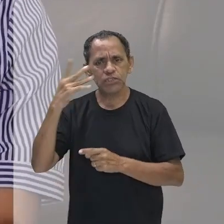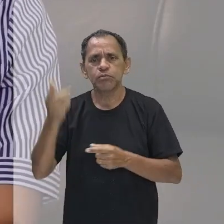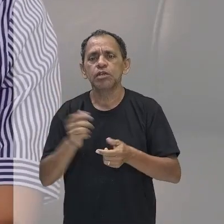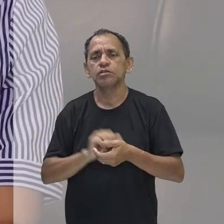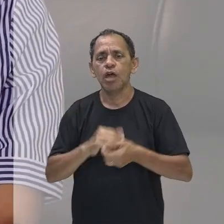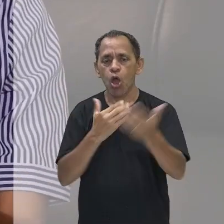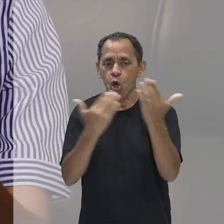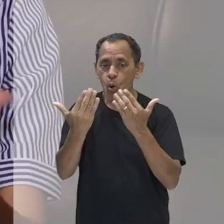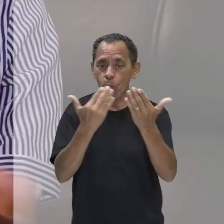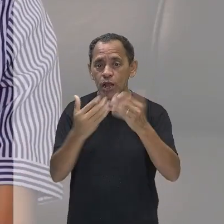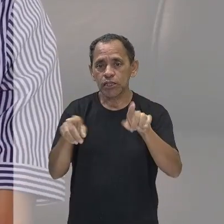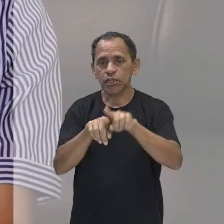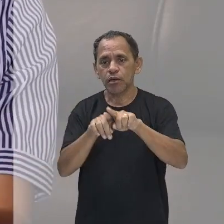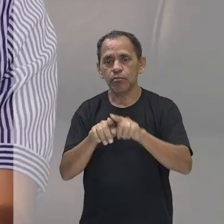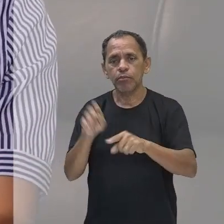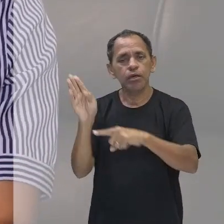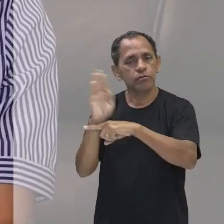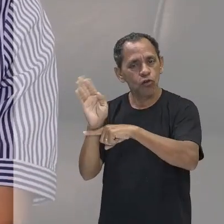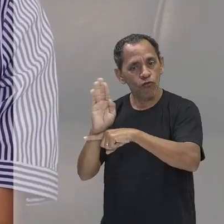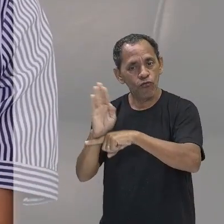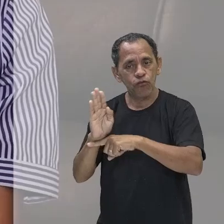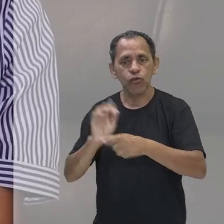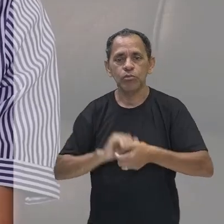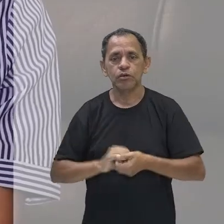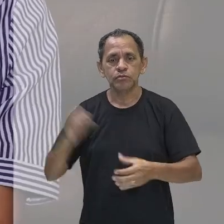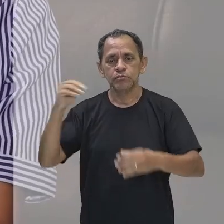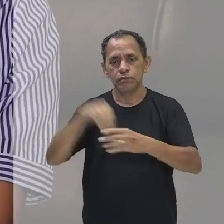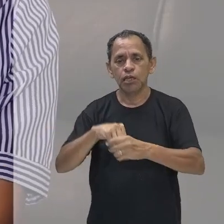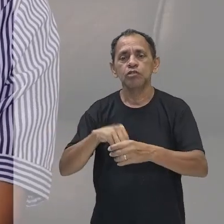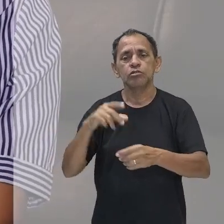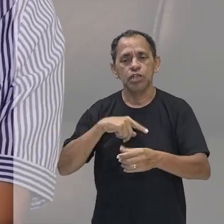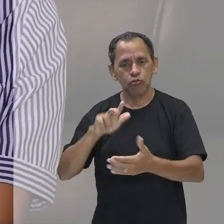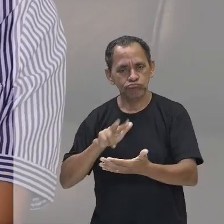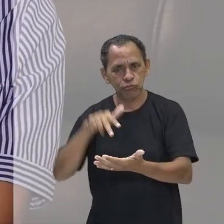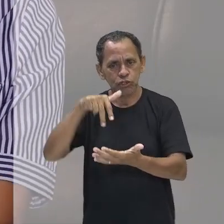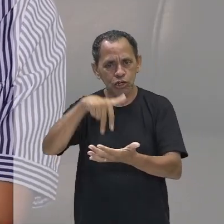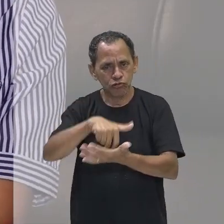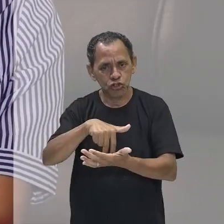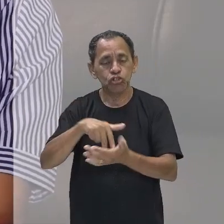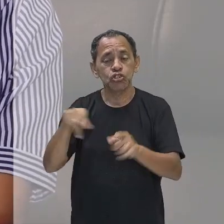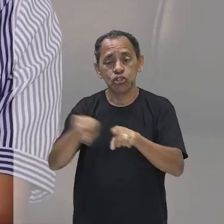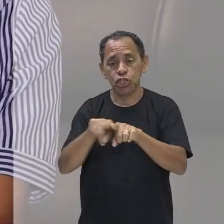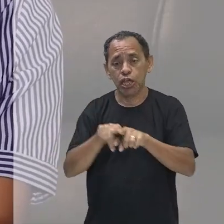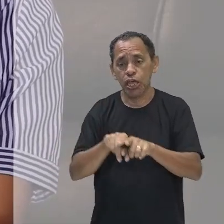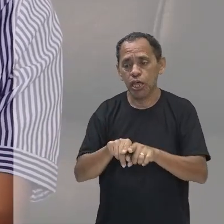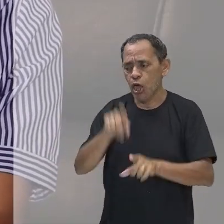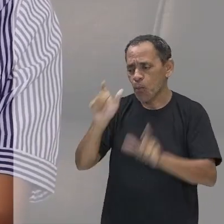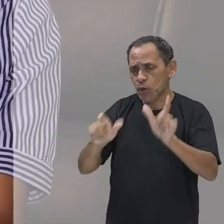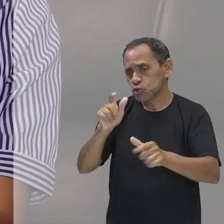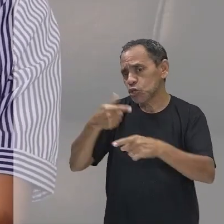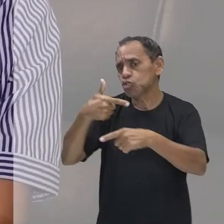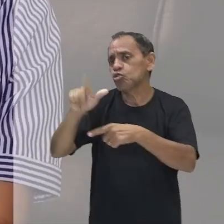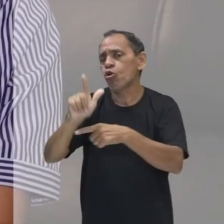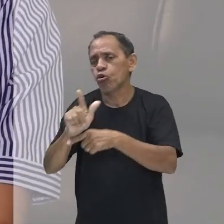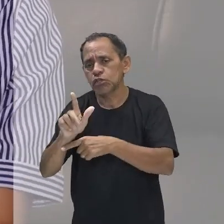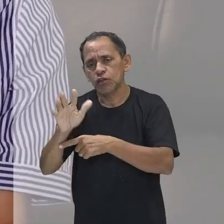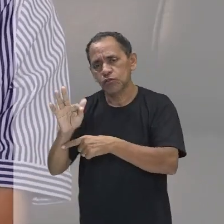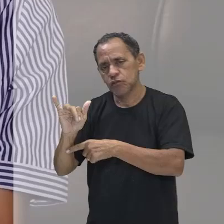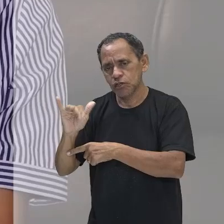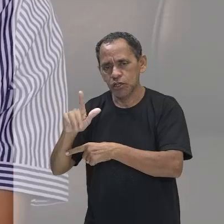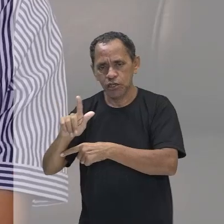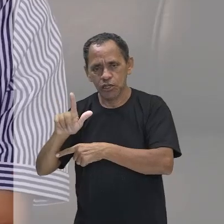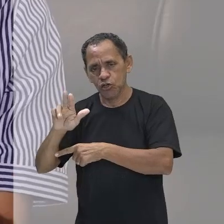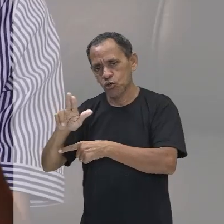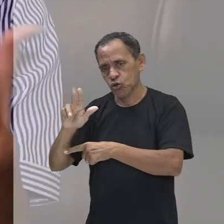mesmo com um filme. Dentro de um filme, há o protagonista e ao coadjuvante, os figurantes. Estes